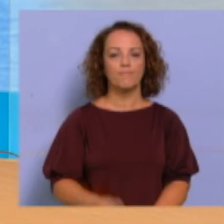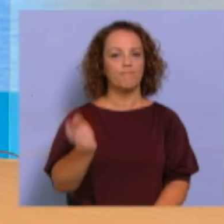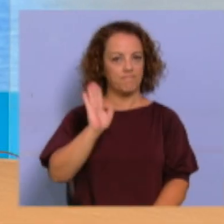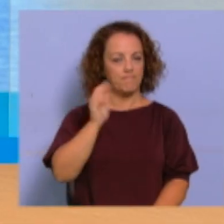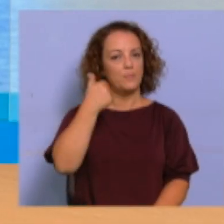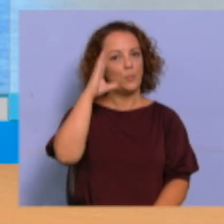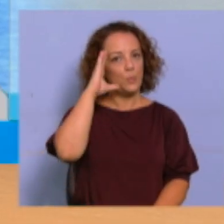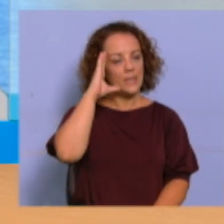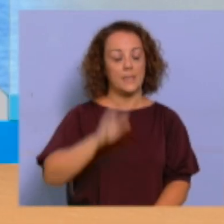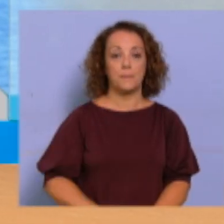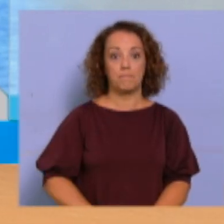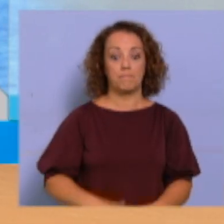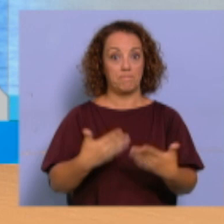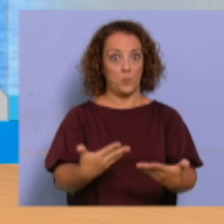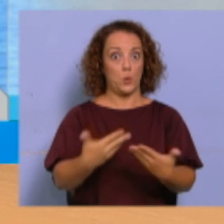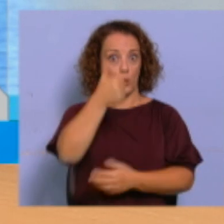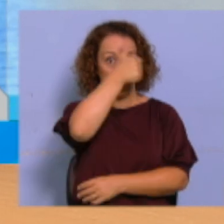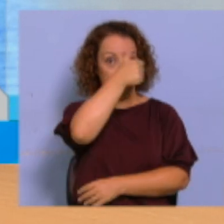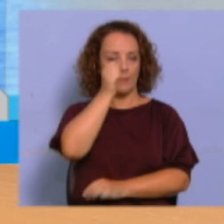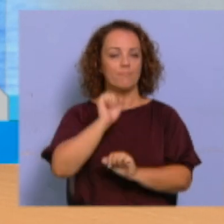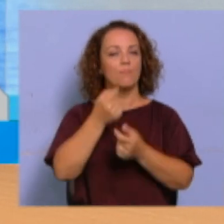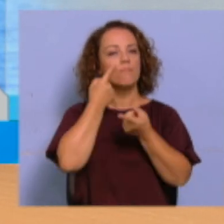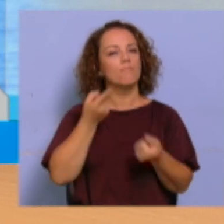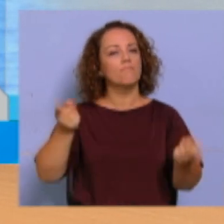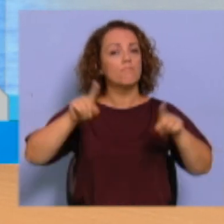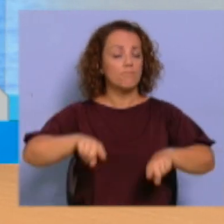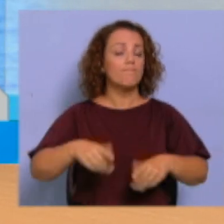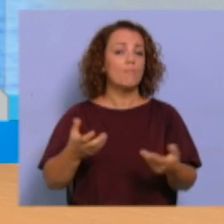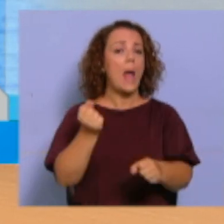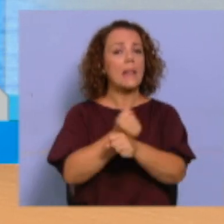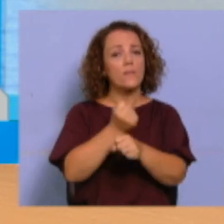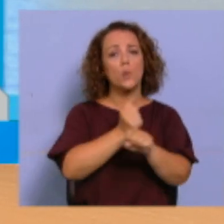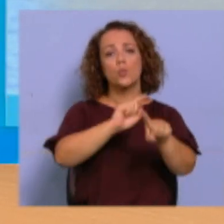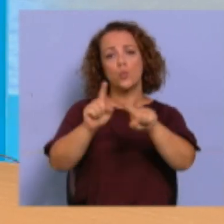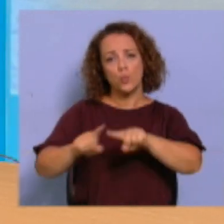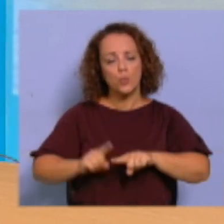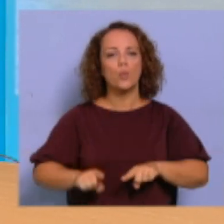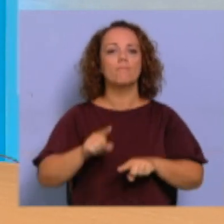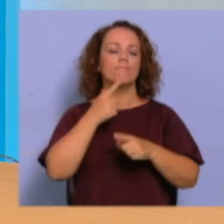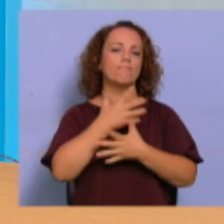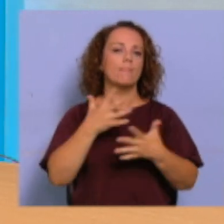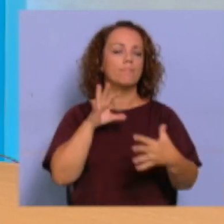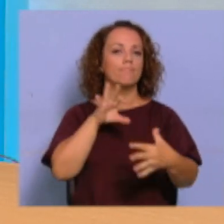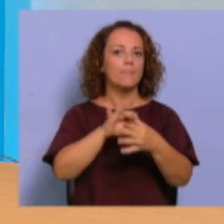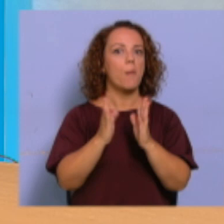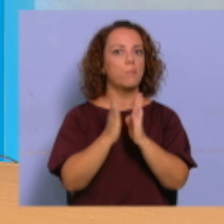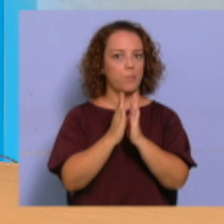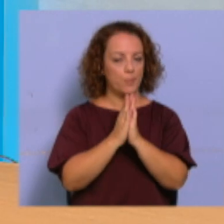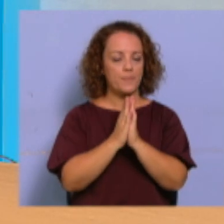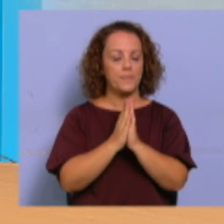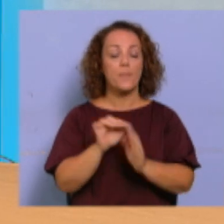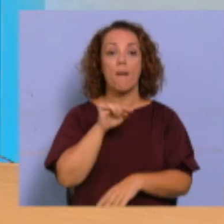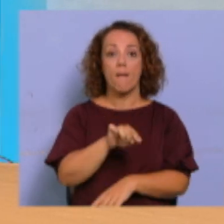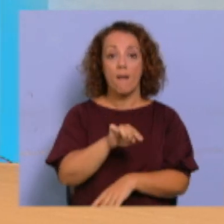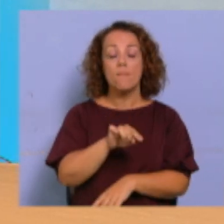Olá, muito boa tarde. Este domingo marca o recomeçar de muitas atividades, nomeadamente as que decorrem no âmbito das paróquias. Acontecem